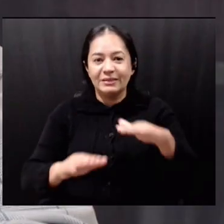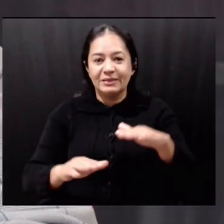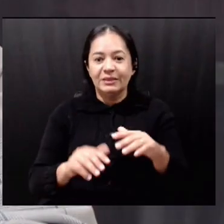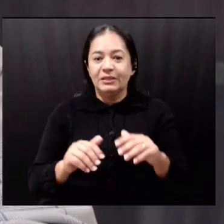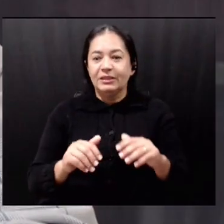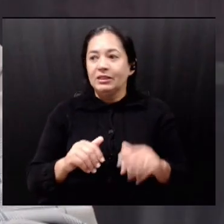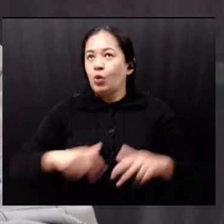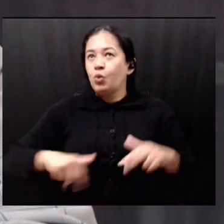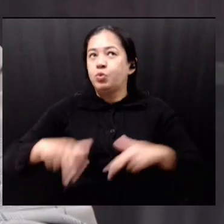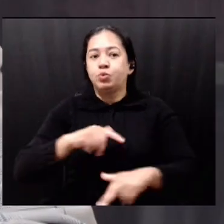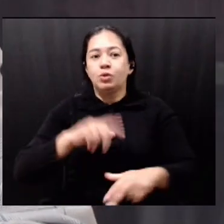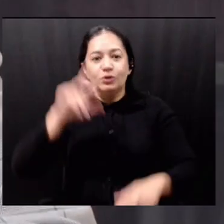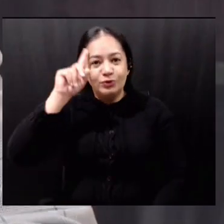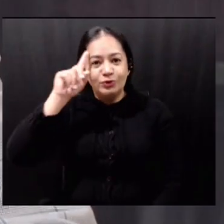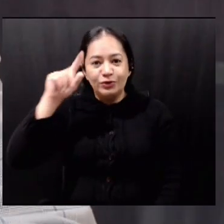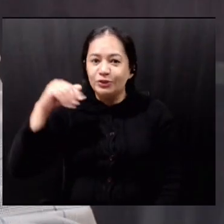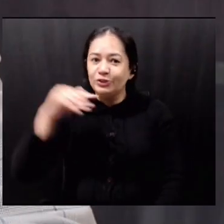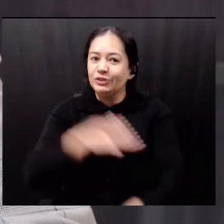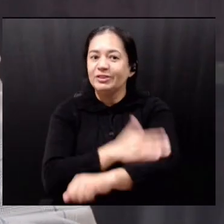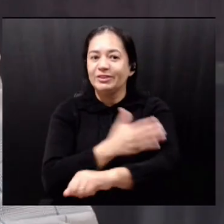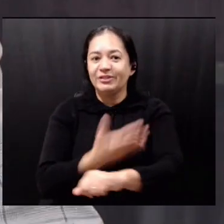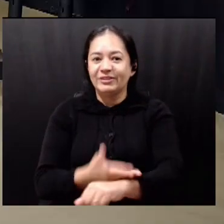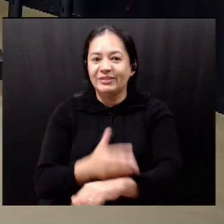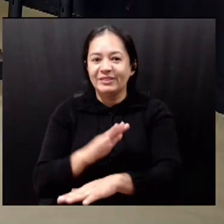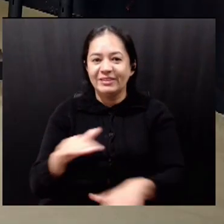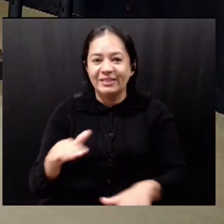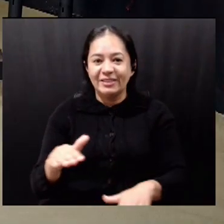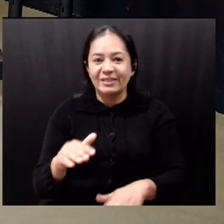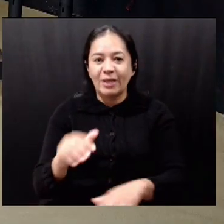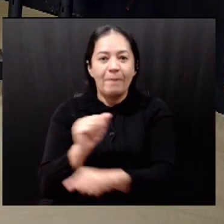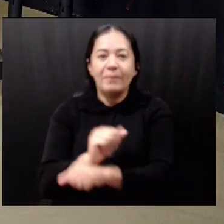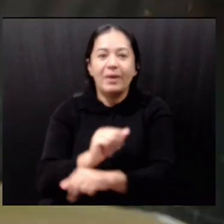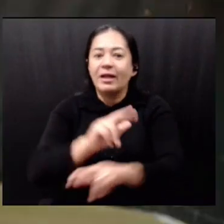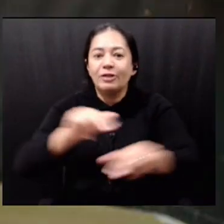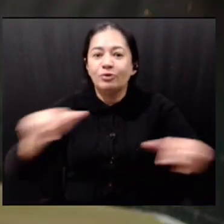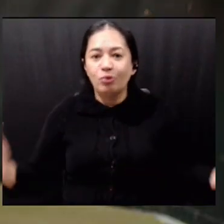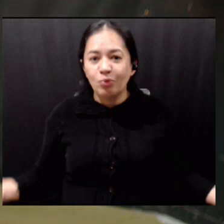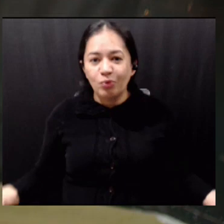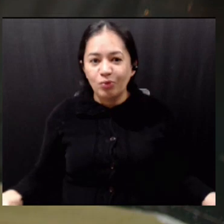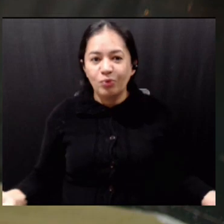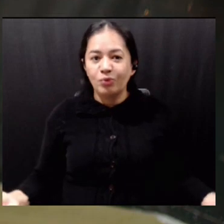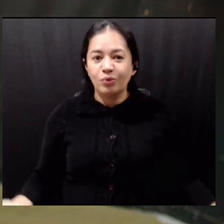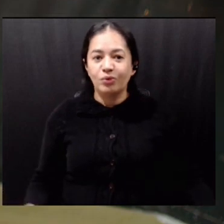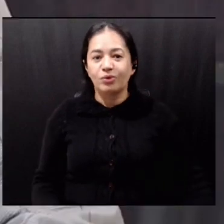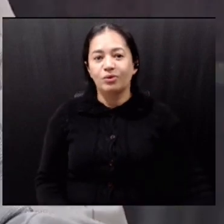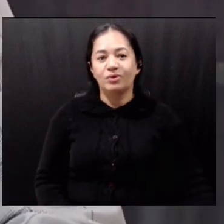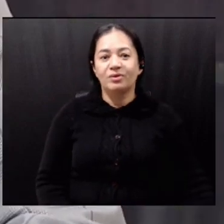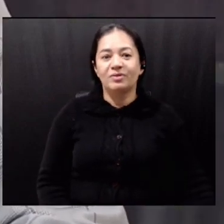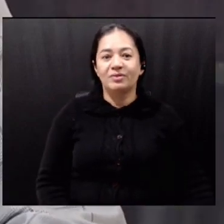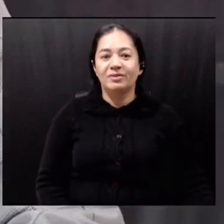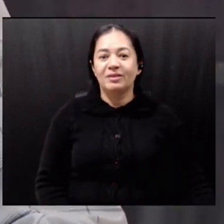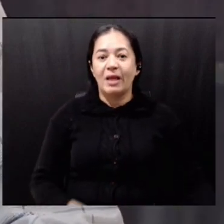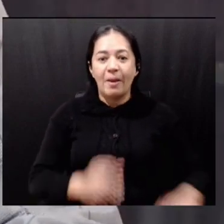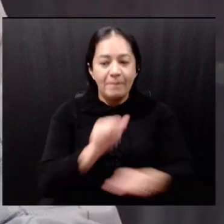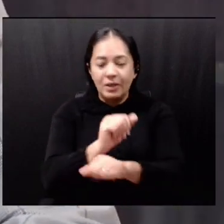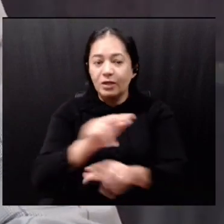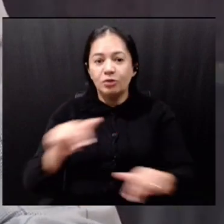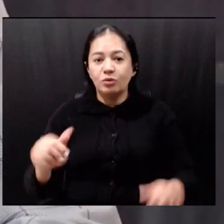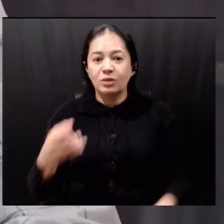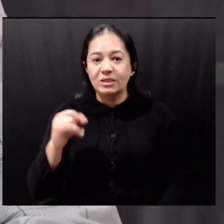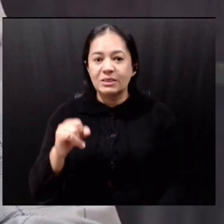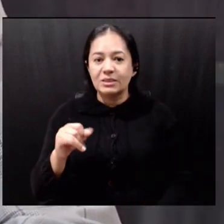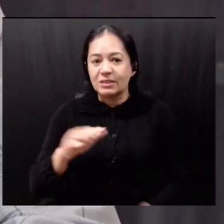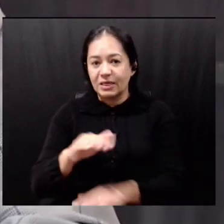escuto muito isso e assim, as crianças elas não vão parar, né? Na verdade elas não querem. Elas não vão parar. Se a criança tá parada é porque alguma coisa de errado